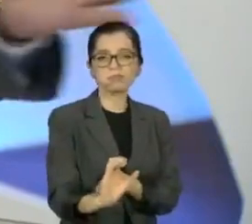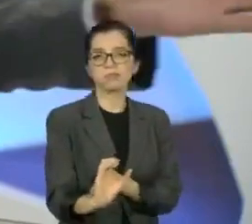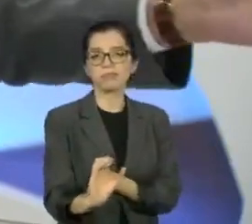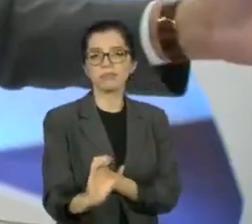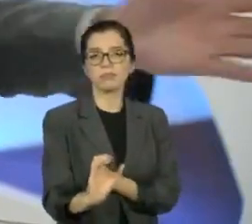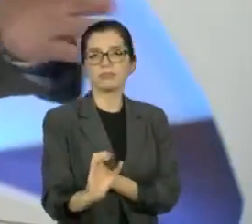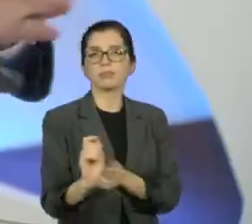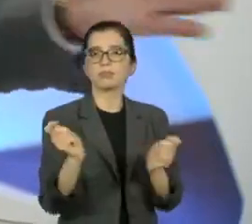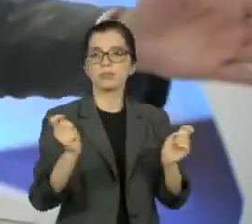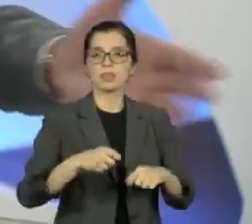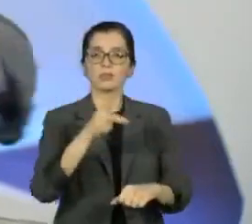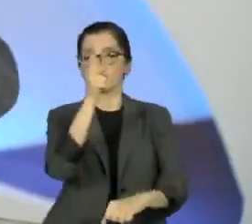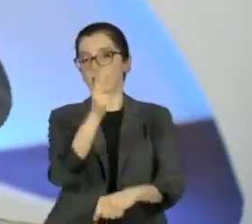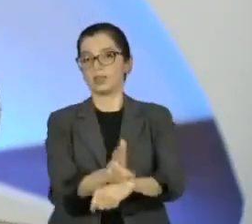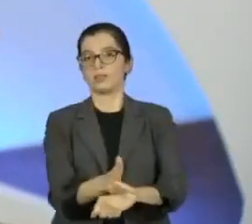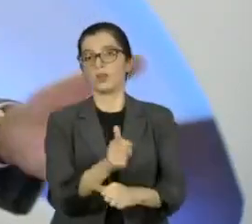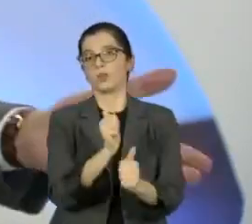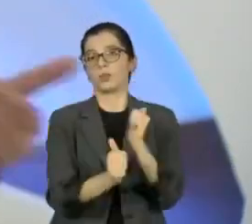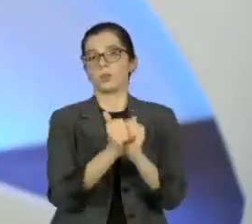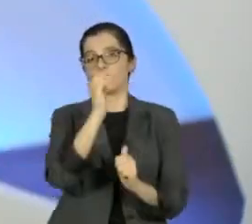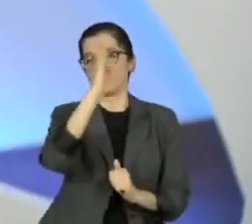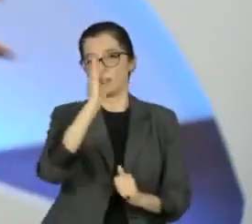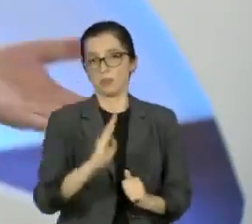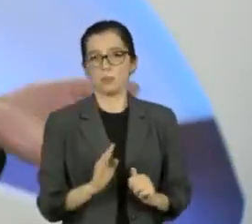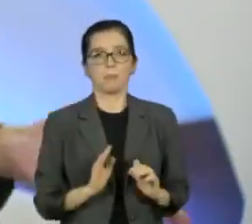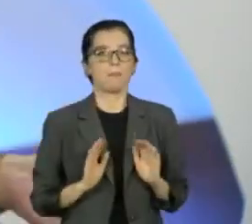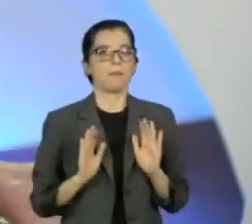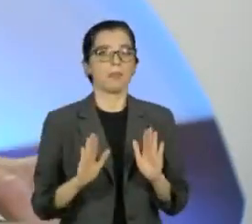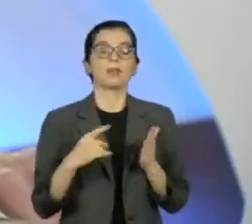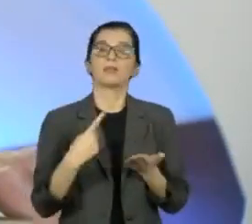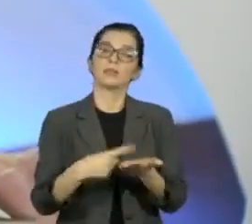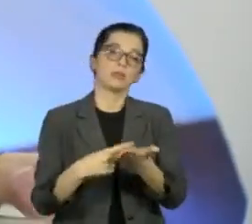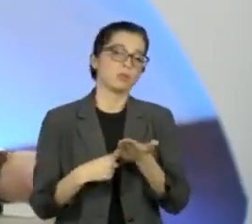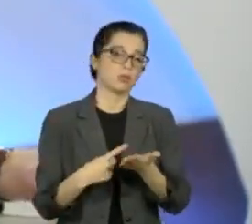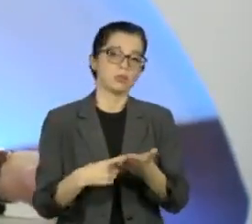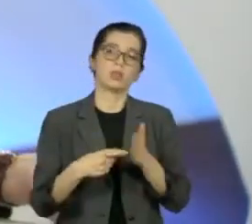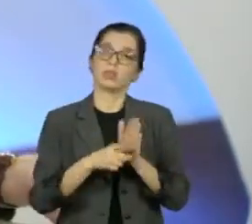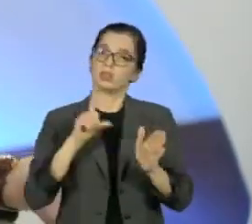Mas se não chegar num acordo, bota na TV, que lá não podemos ficar assistindo. Prefeito. Hã?